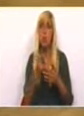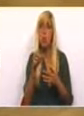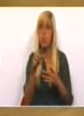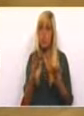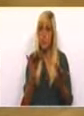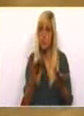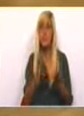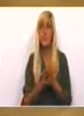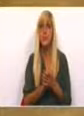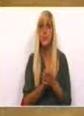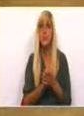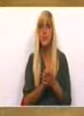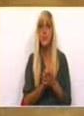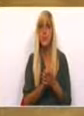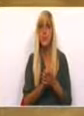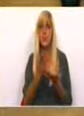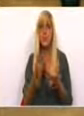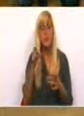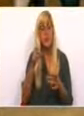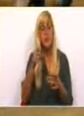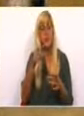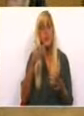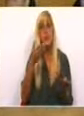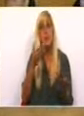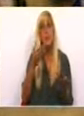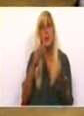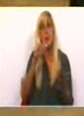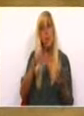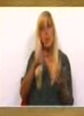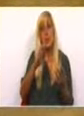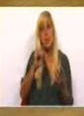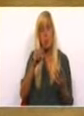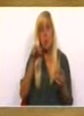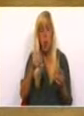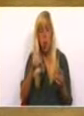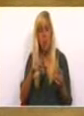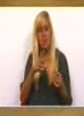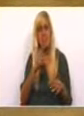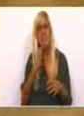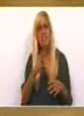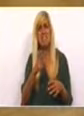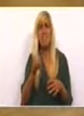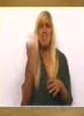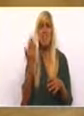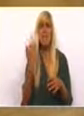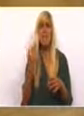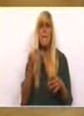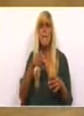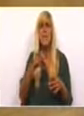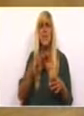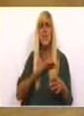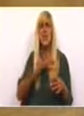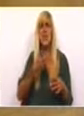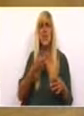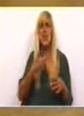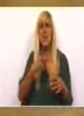órgão. Para os comunistas hoje, tal como para os bolchevistas de há 100 anos atrás em Petrogrado, a